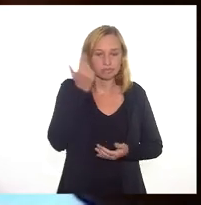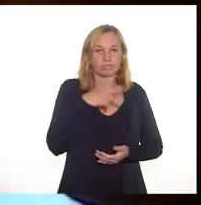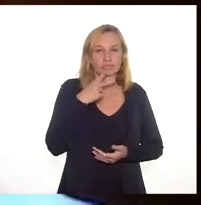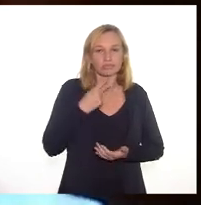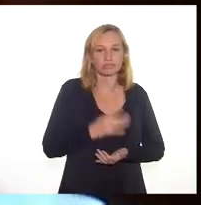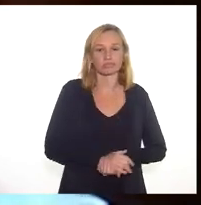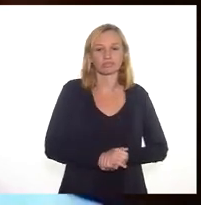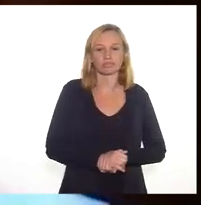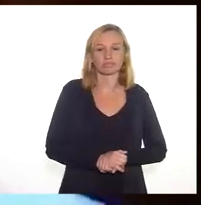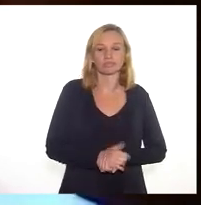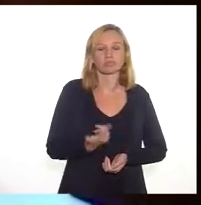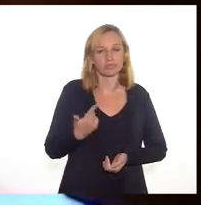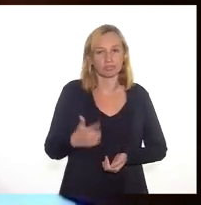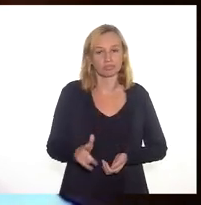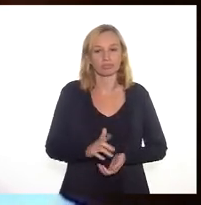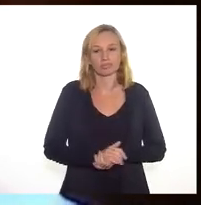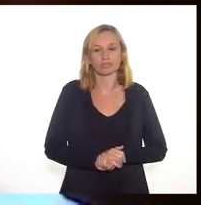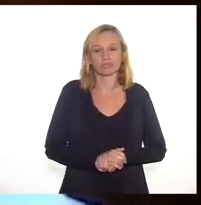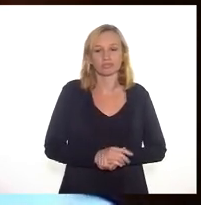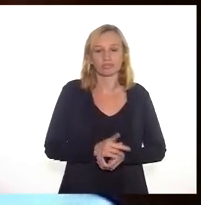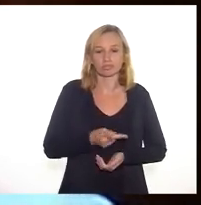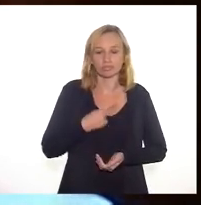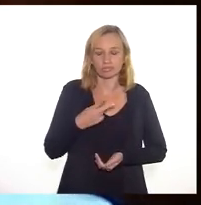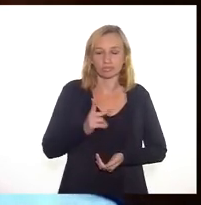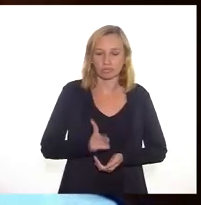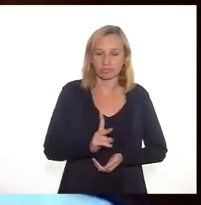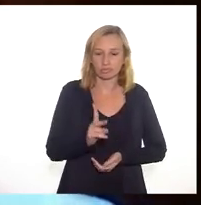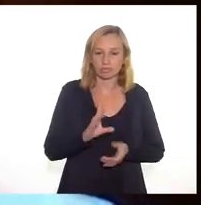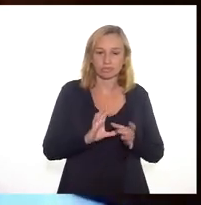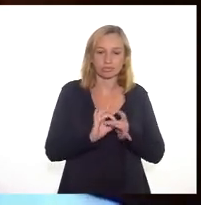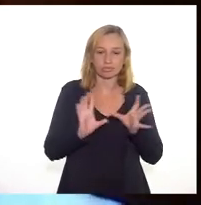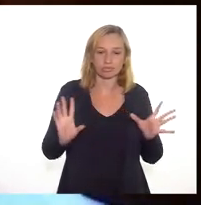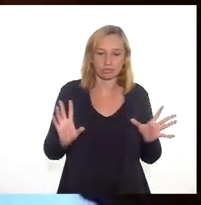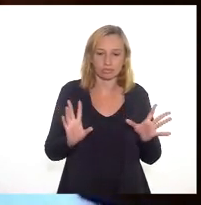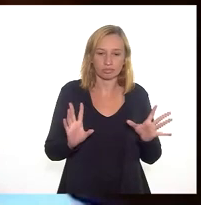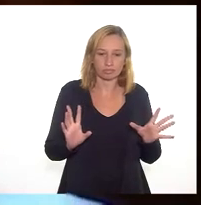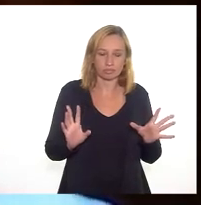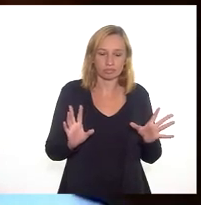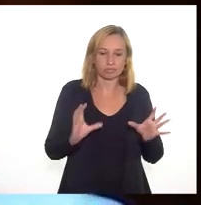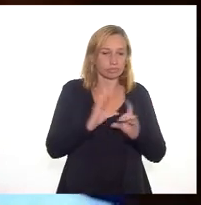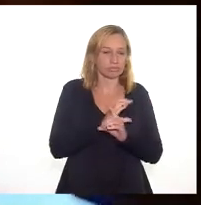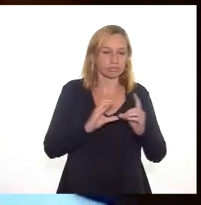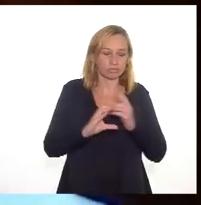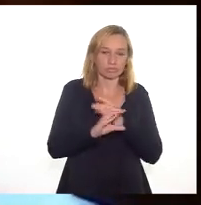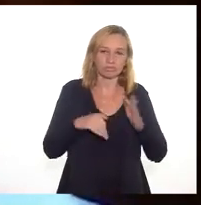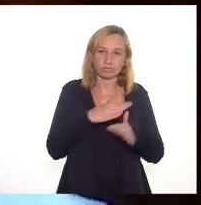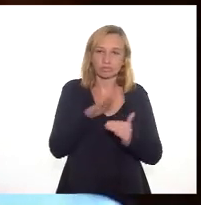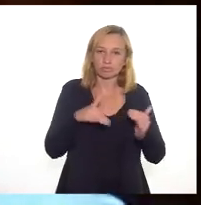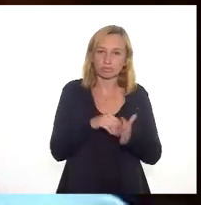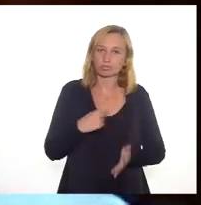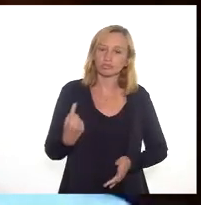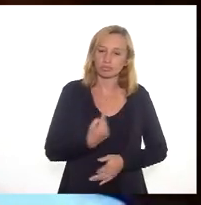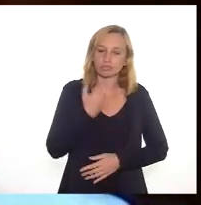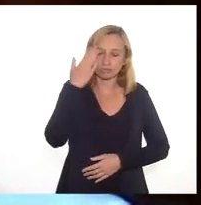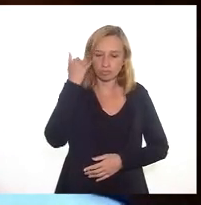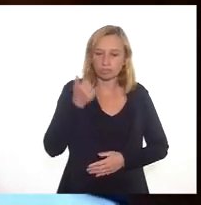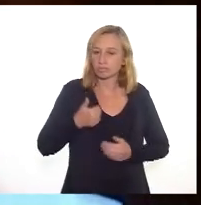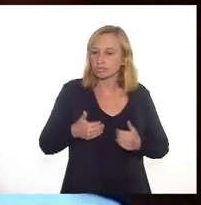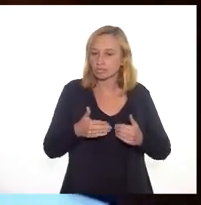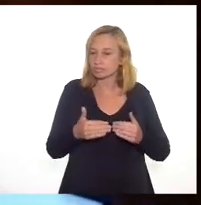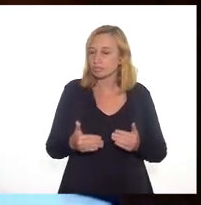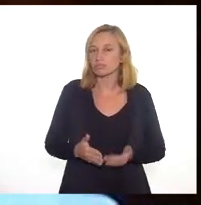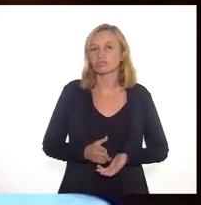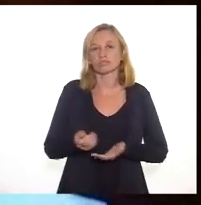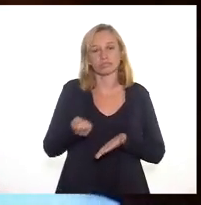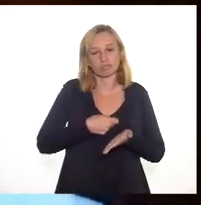destacando, mais uma vez, como sempre faço, que a liberdade de crença e de culto, como todos nós sabemos, são princípios